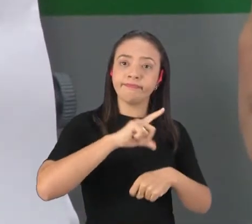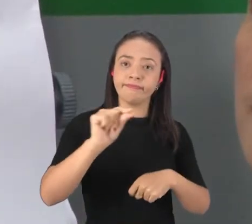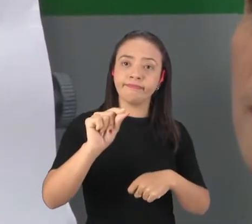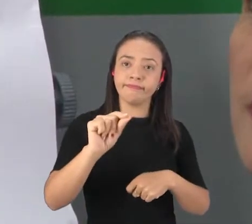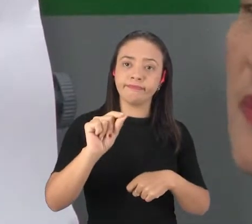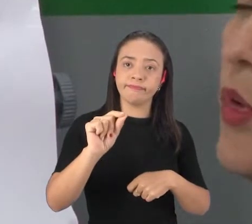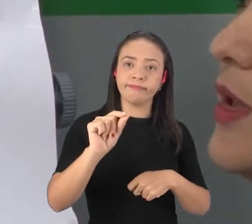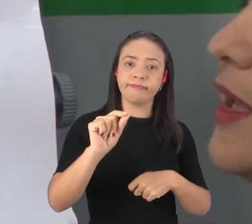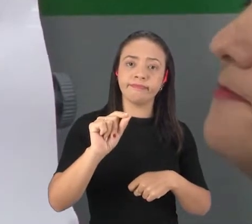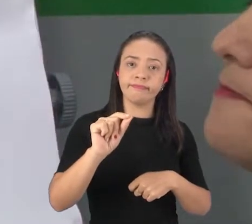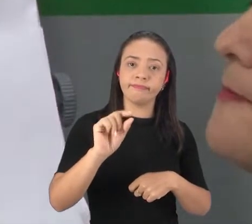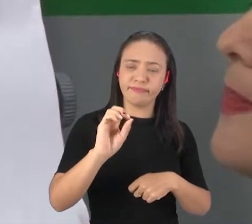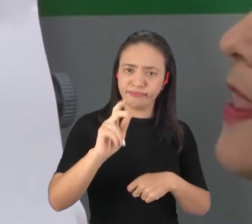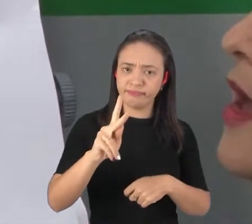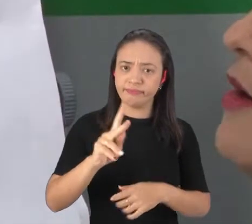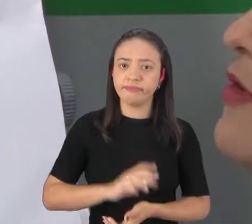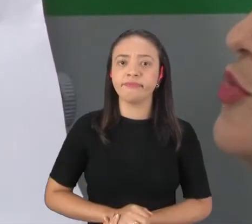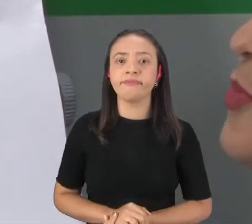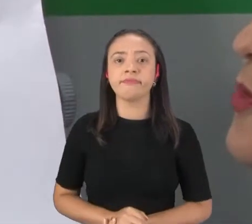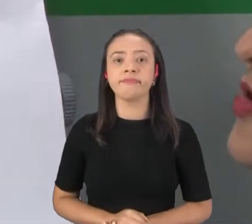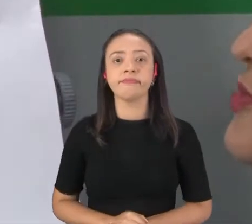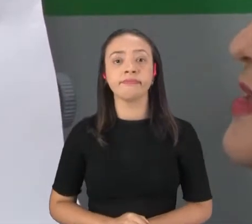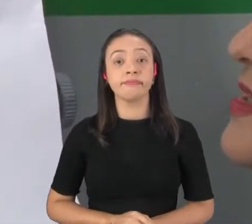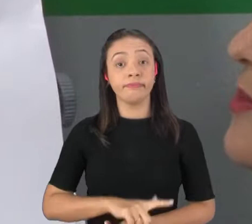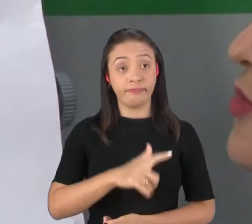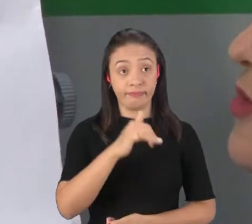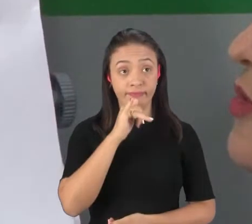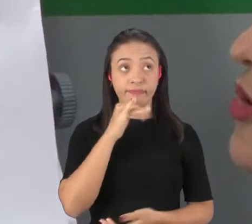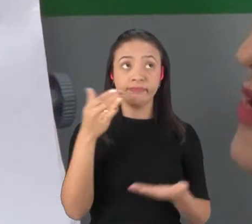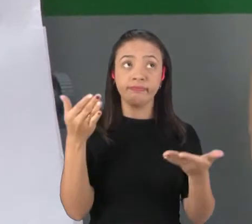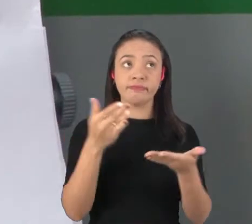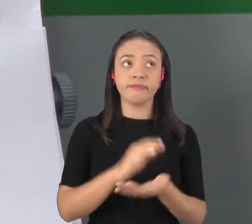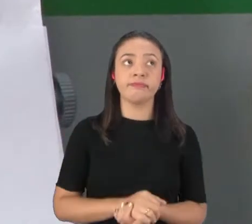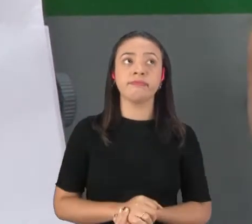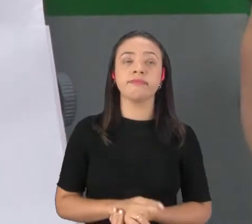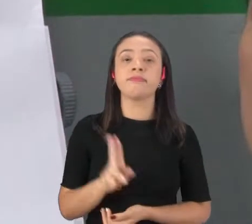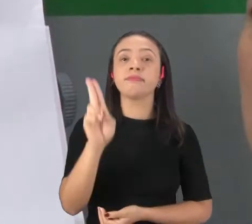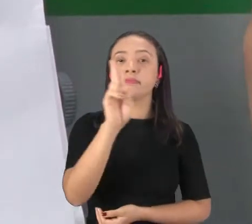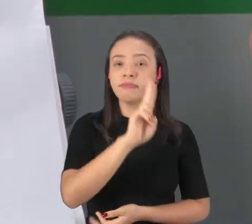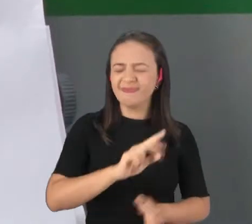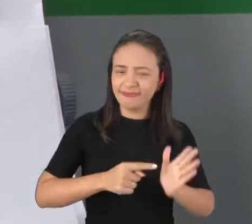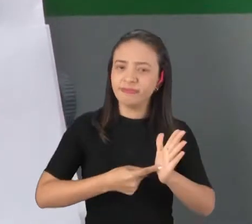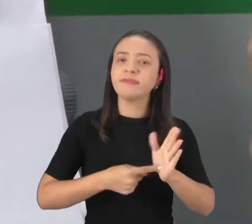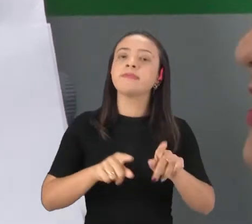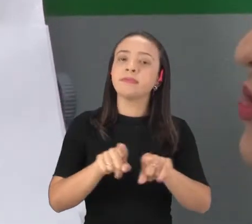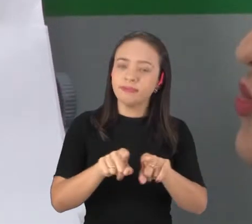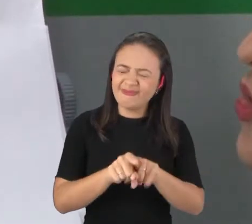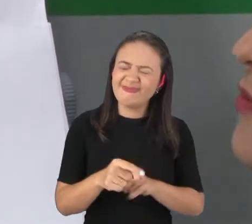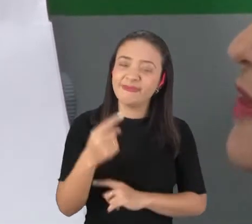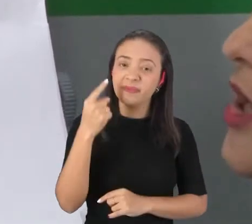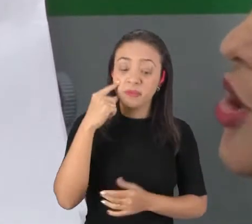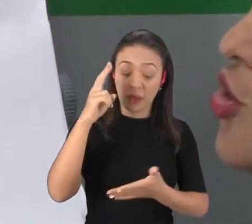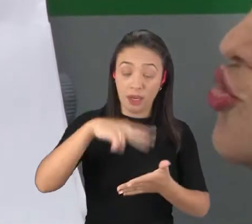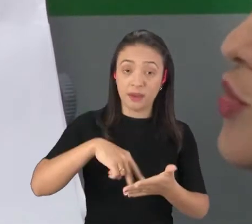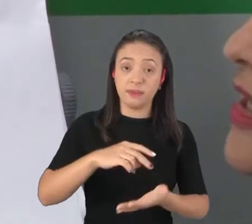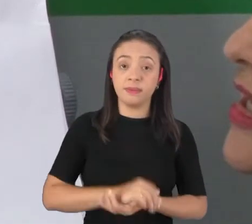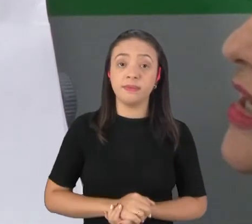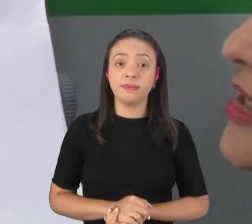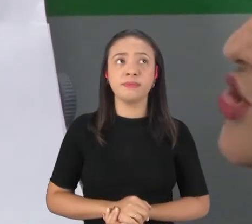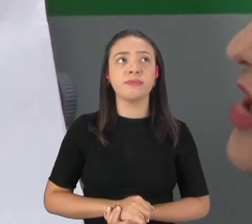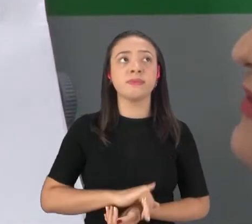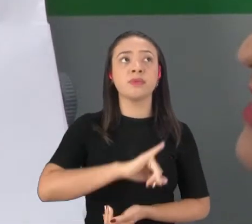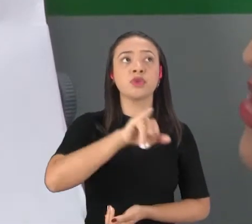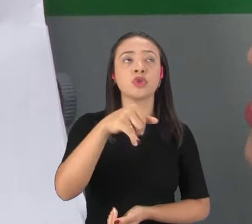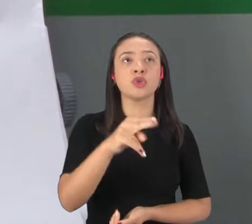sair, ok? Vamos para o próximo exemplo, colocando sinais de pontuação também. Vamos fazer a leitura, ó.